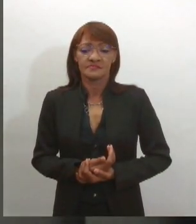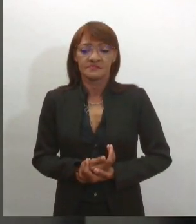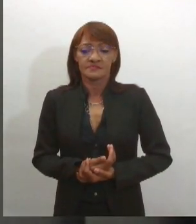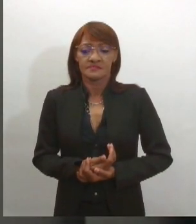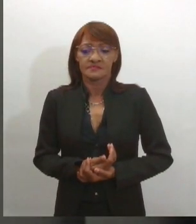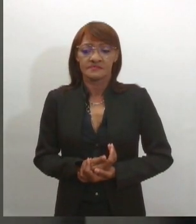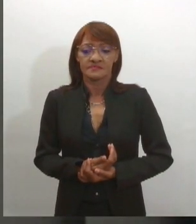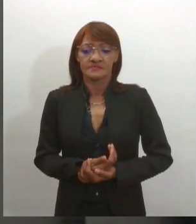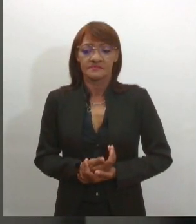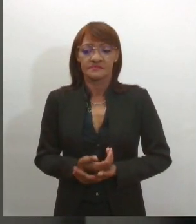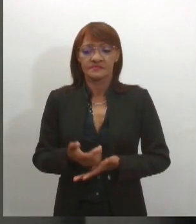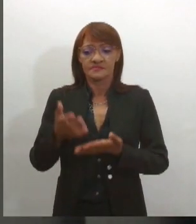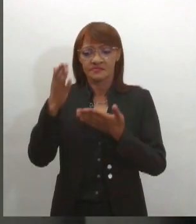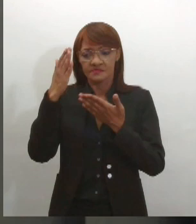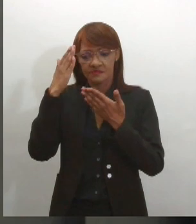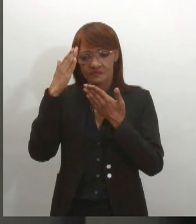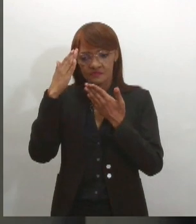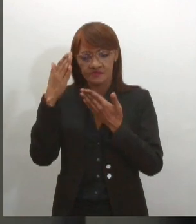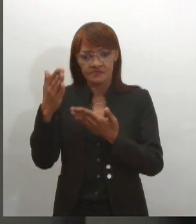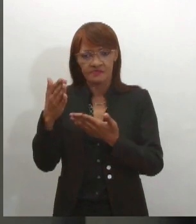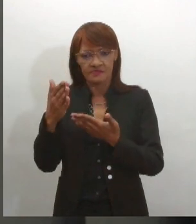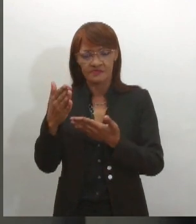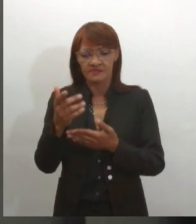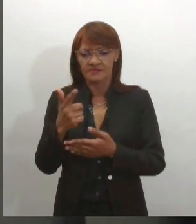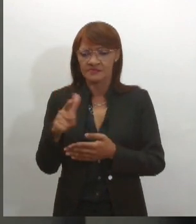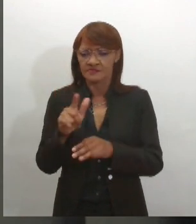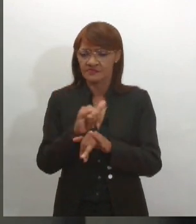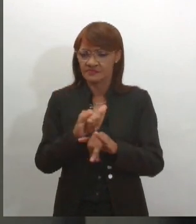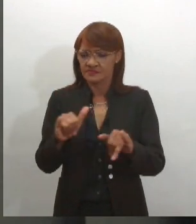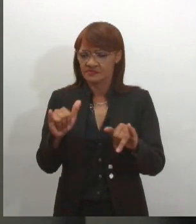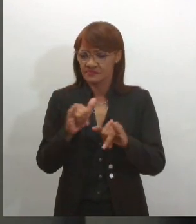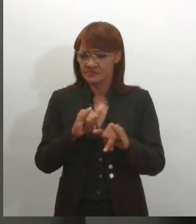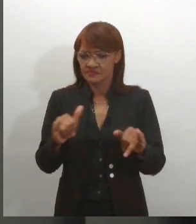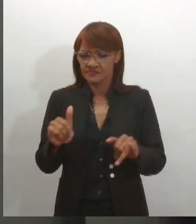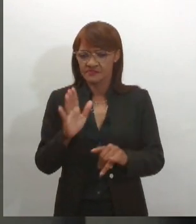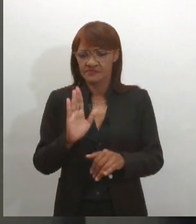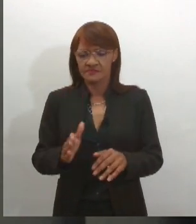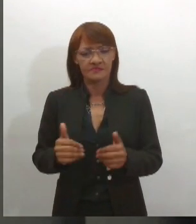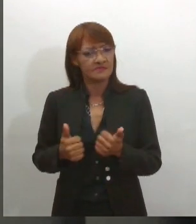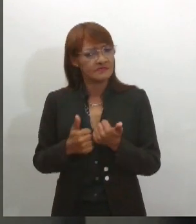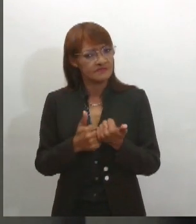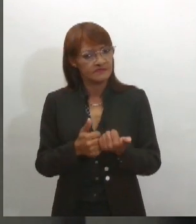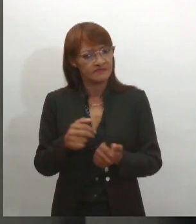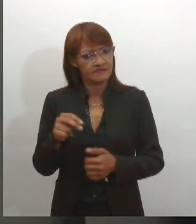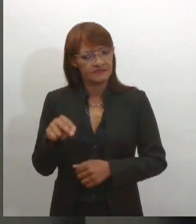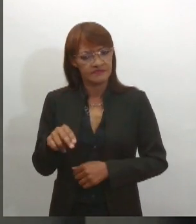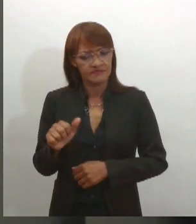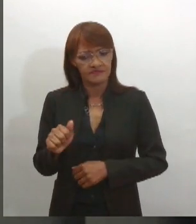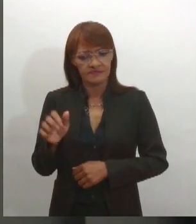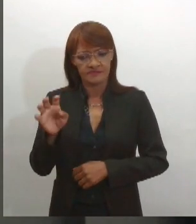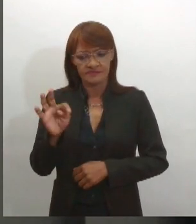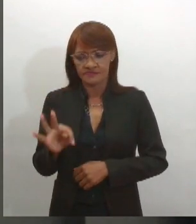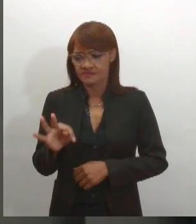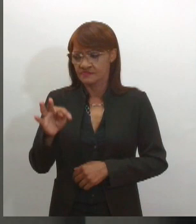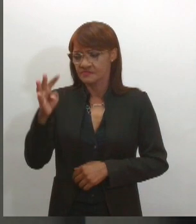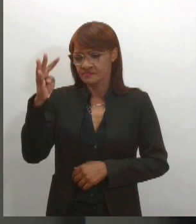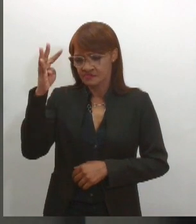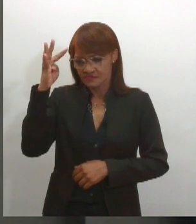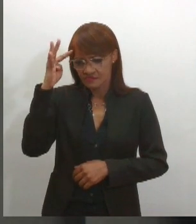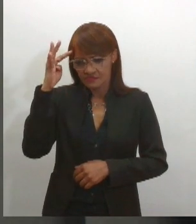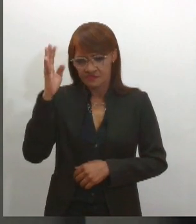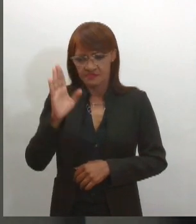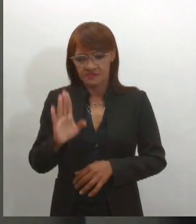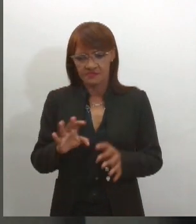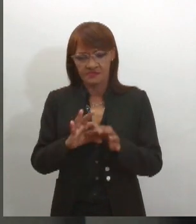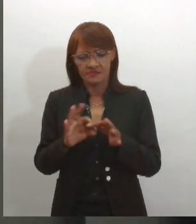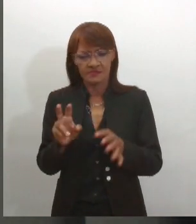Taiana pelas informações e olha o núcleo de apoio ao trabalho Nat divulgou nesta quarta-feira a disponibilidade de 56 vagas de